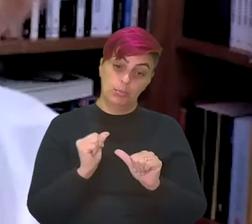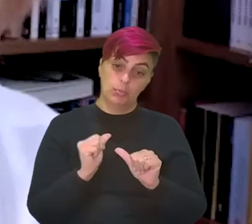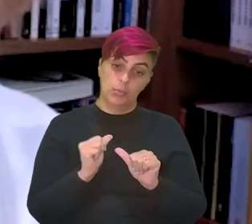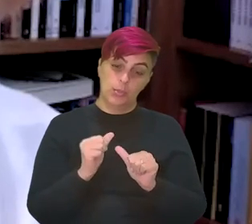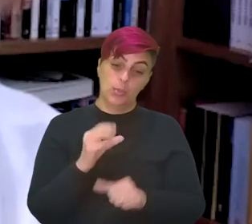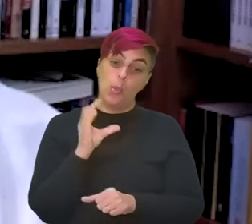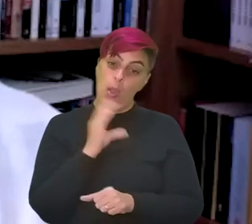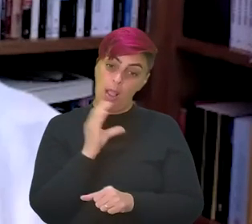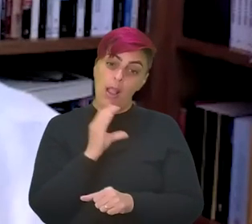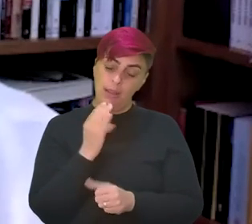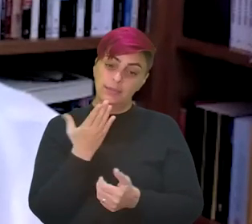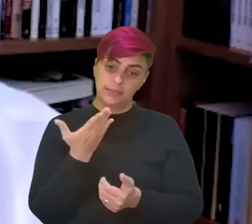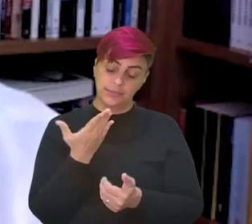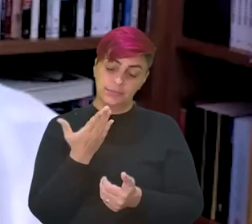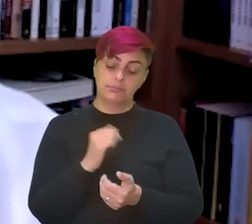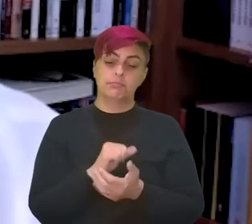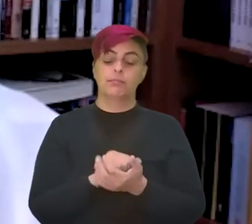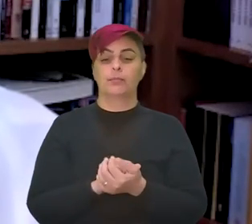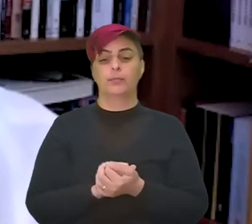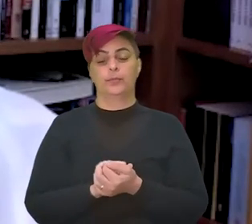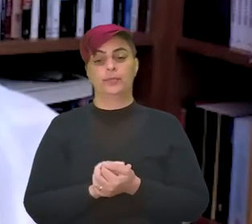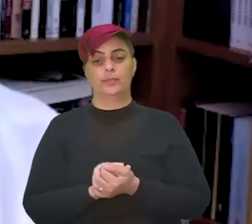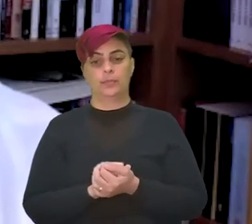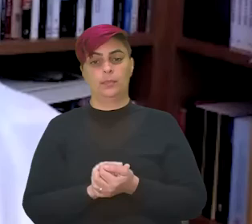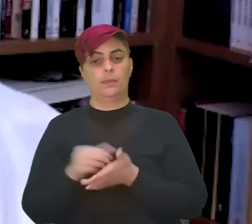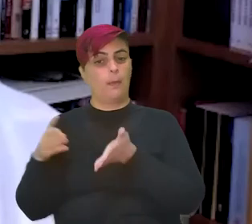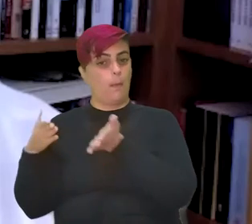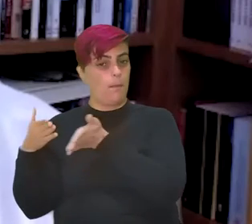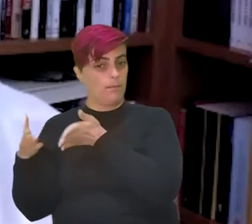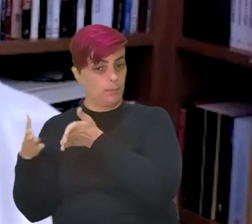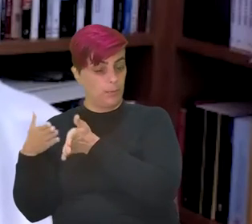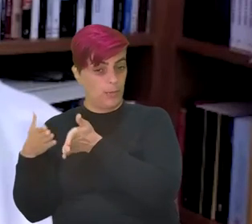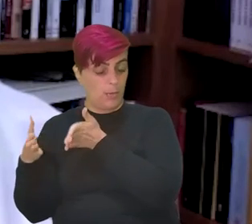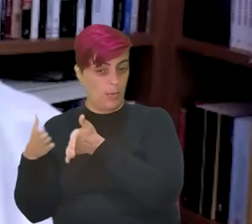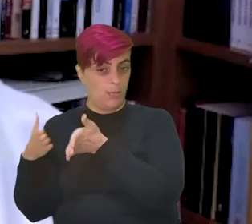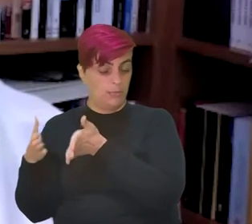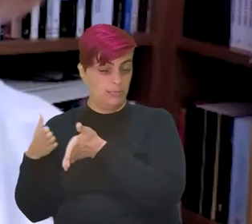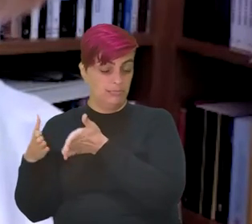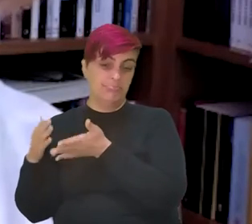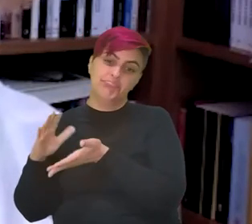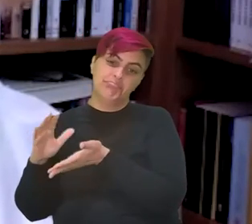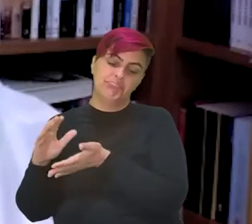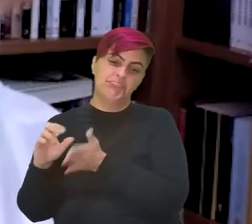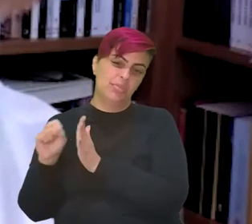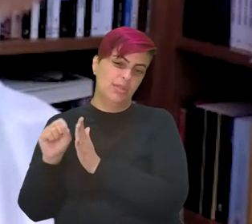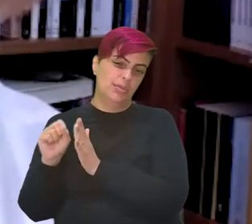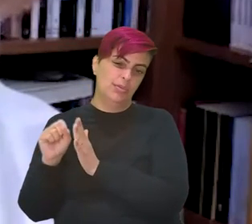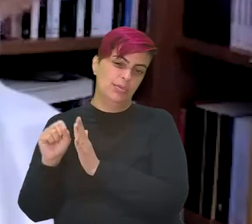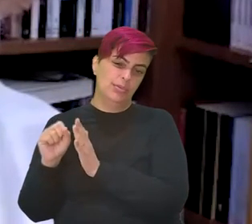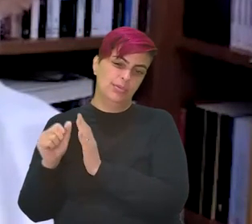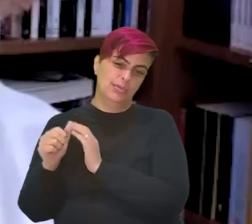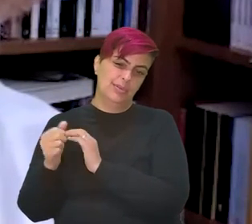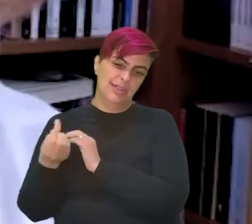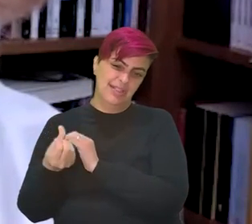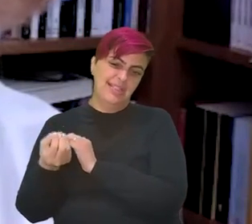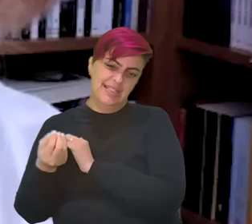bastante acelerada, né, da época, vamos dizer, da década